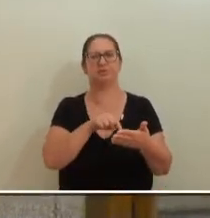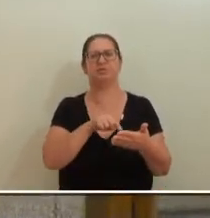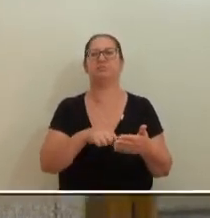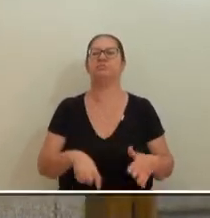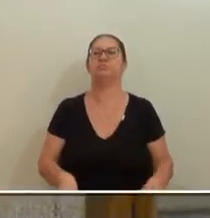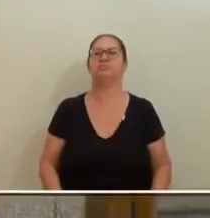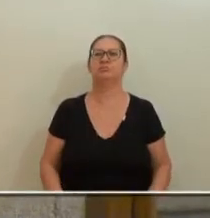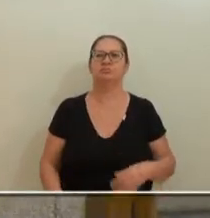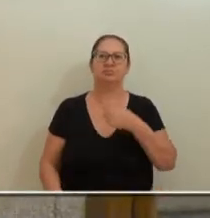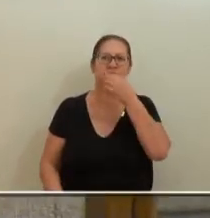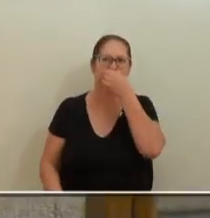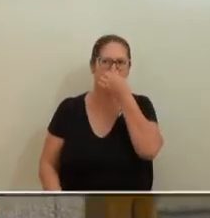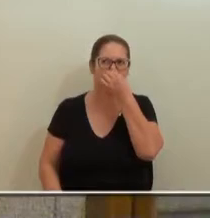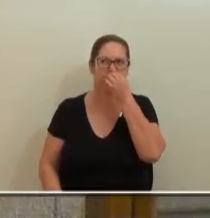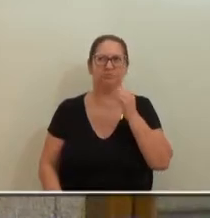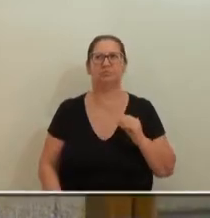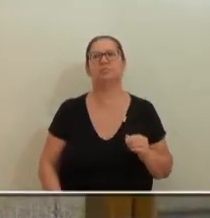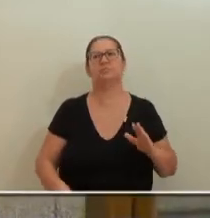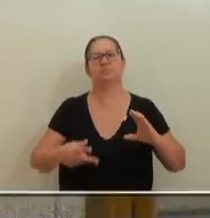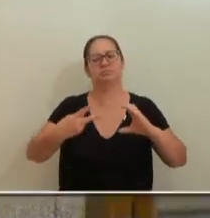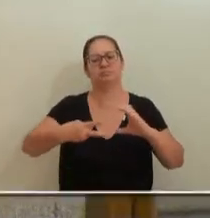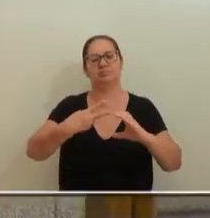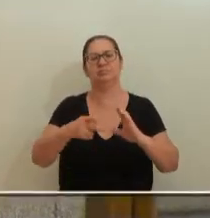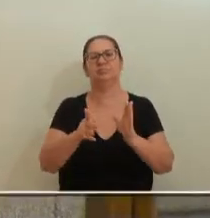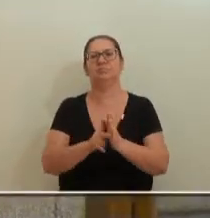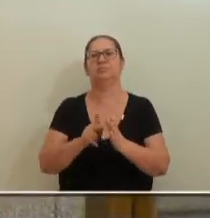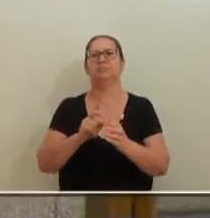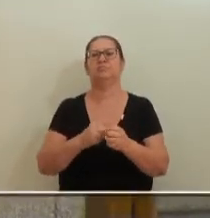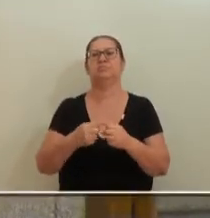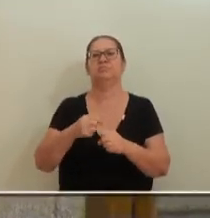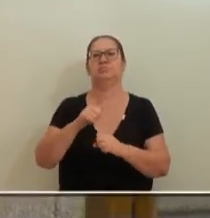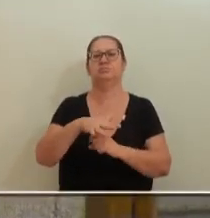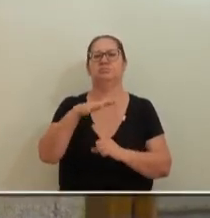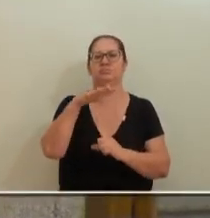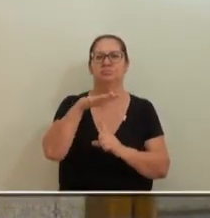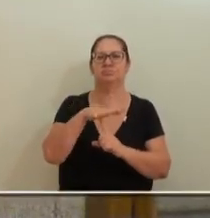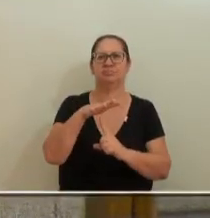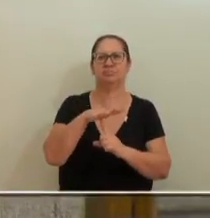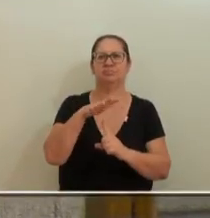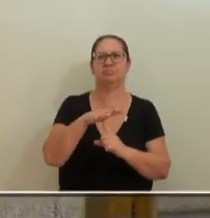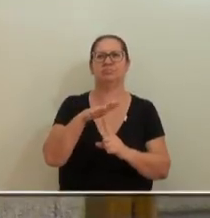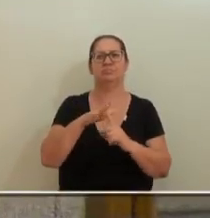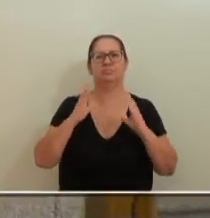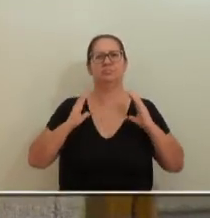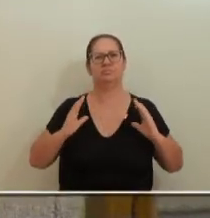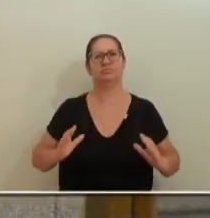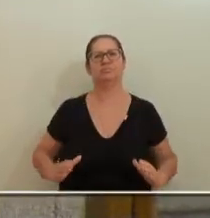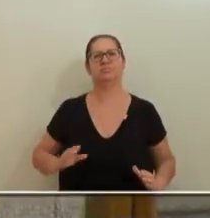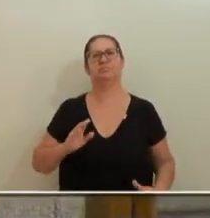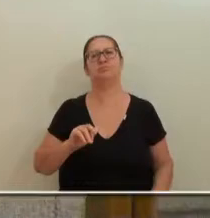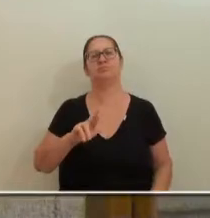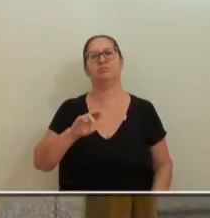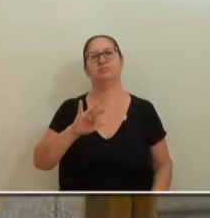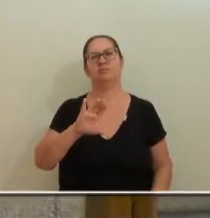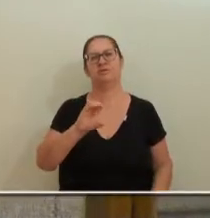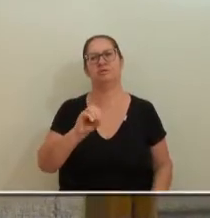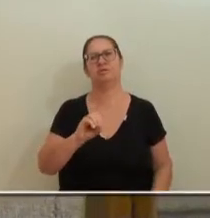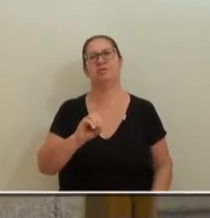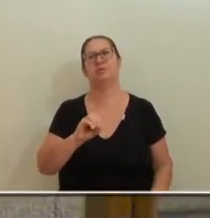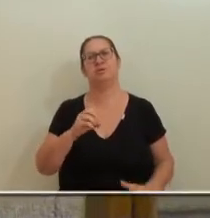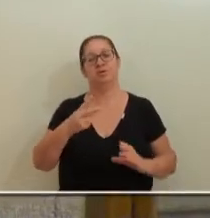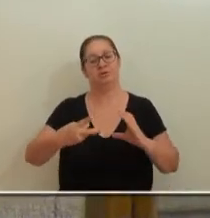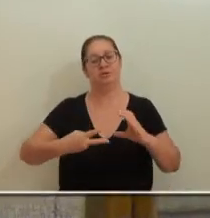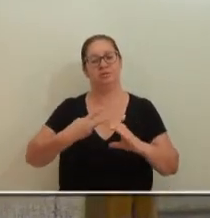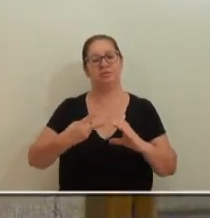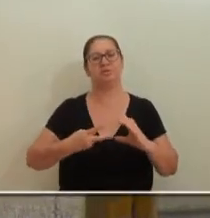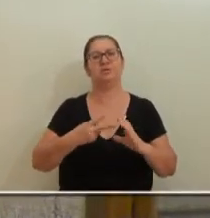pergaminho. Poder Legislativo de Foz do Iguaçu, Estado do Paraná. Cidadão benemérito de Foz do Iguaçu. A Câmara